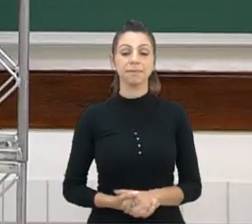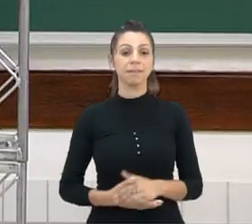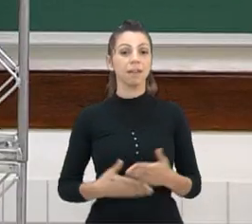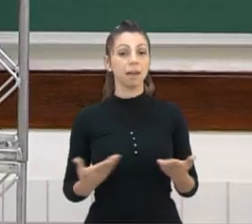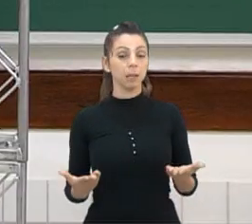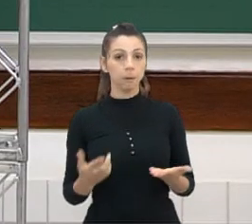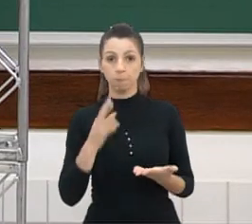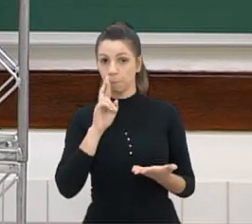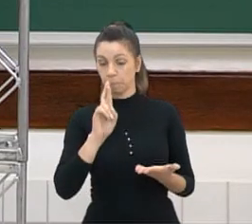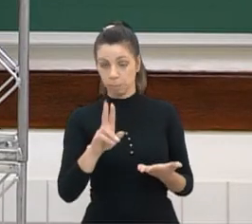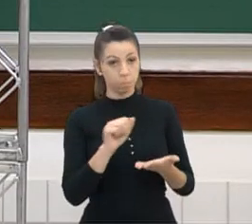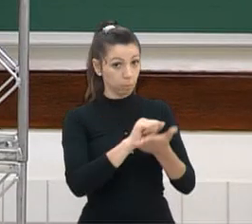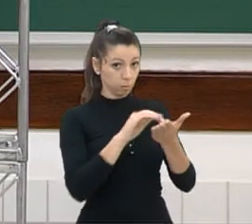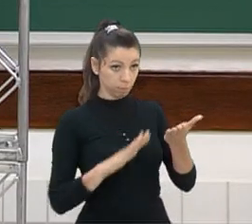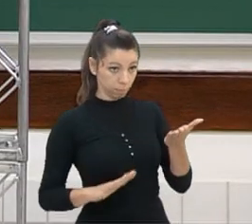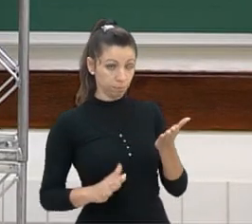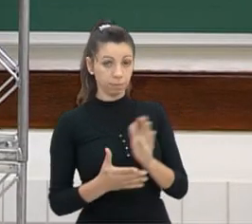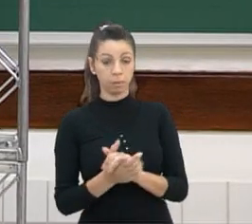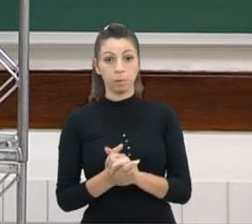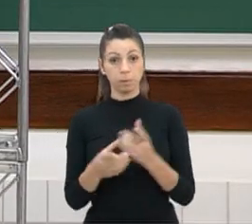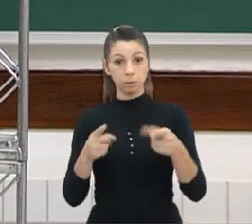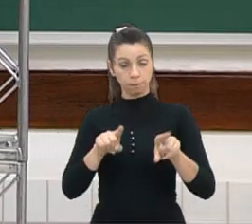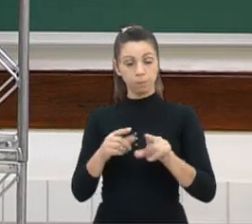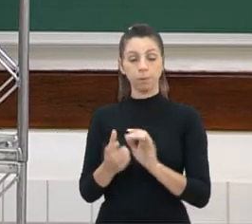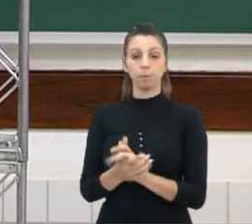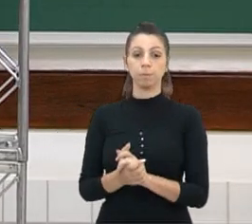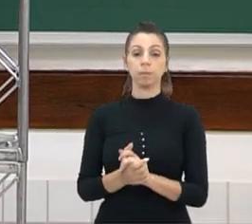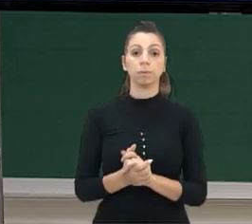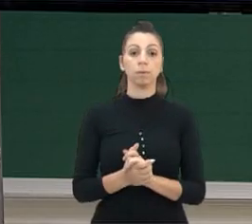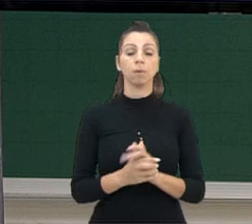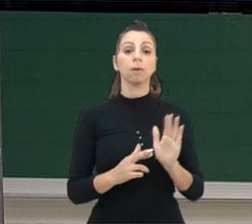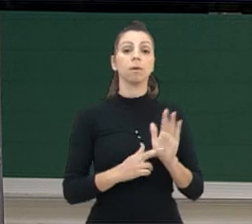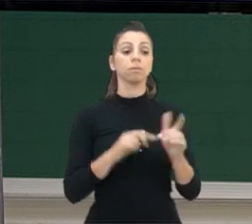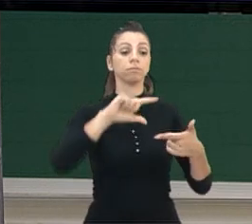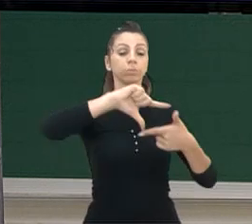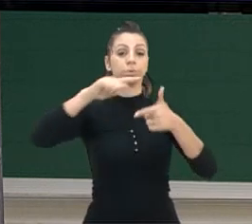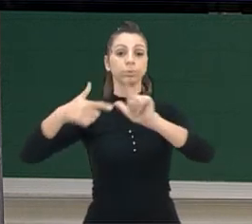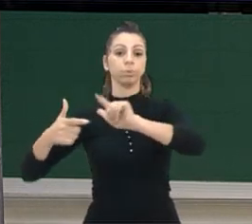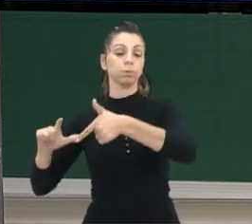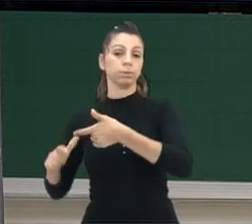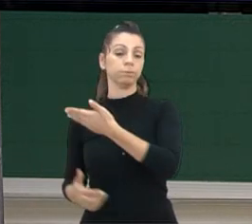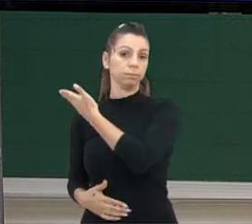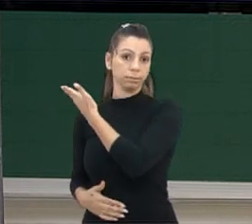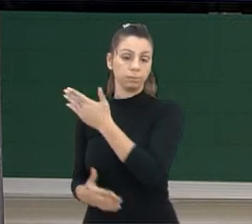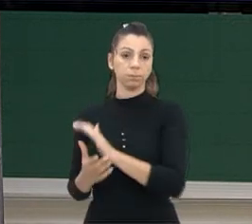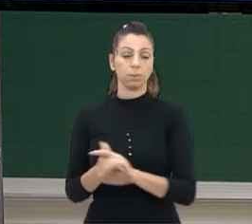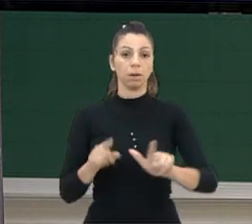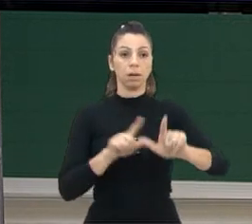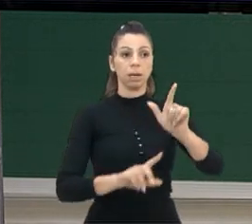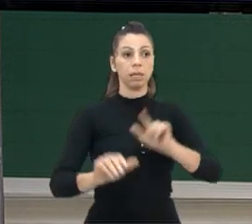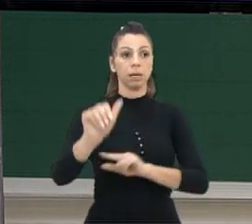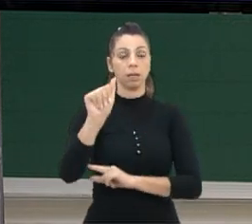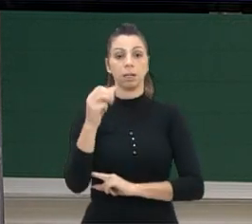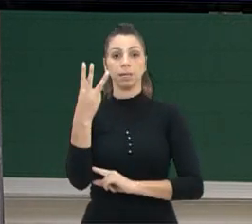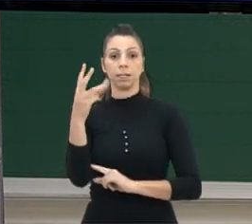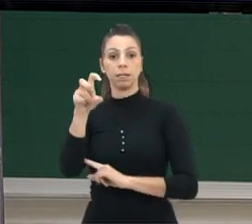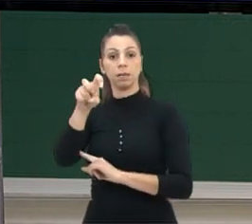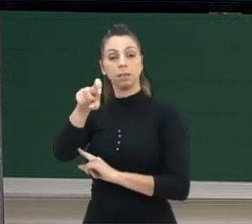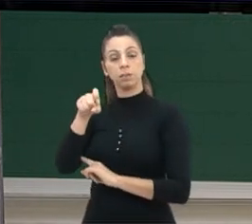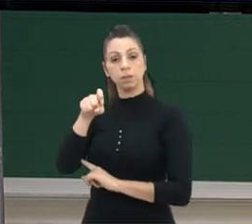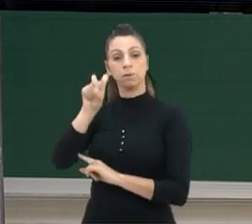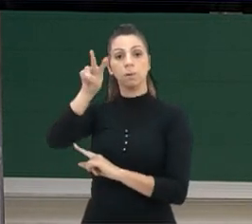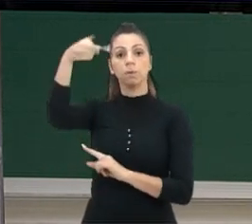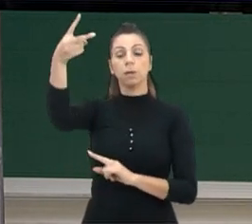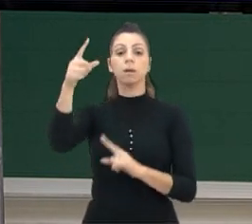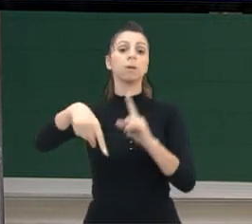Vamos corrigir então o nosso desafio. Represente geometricamente as situações. Letra A, 3x² mais